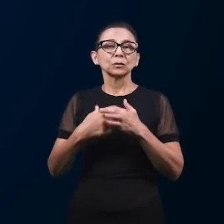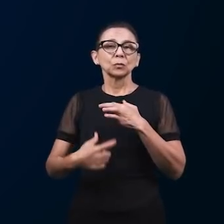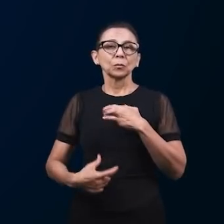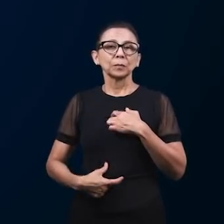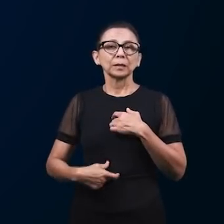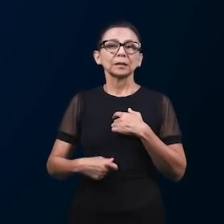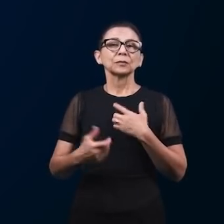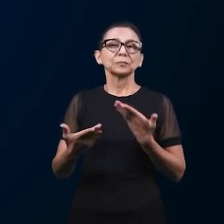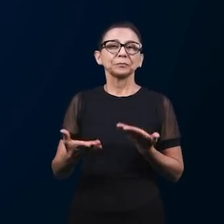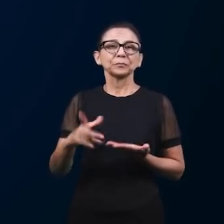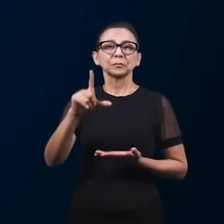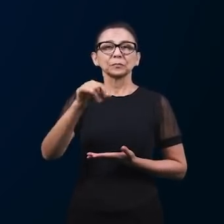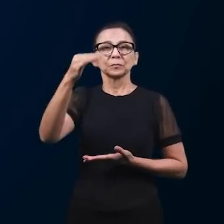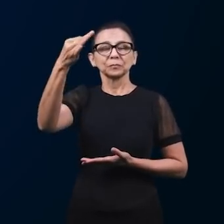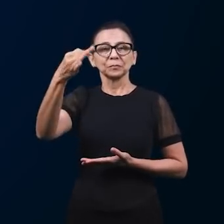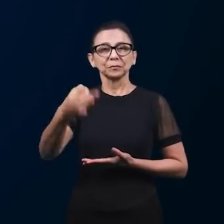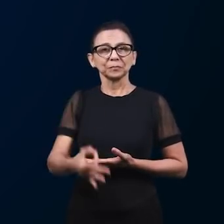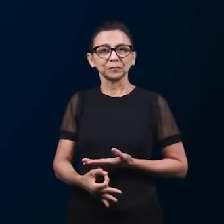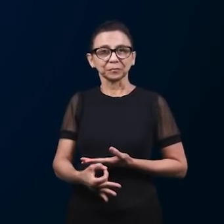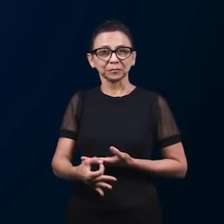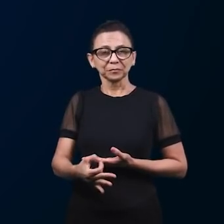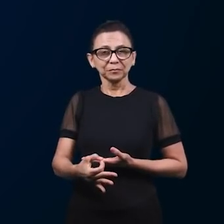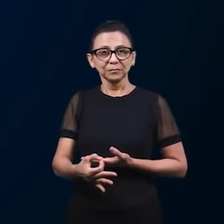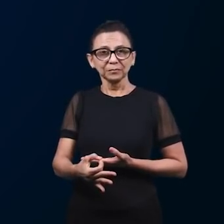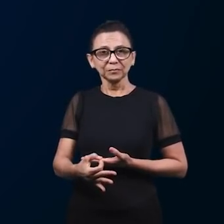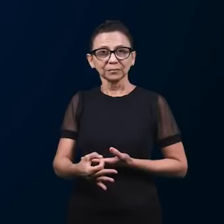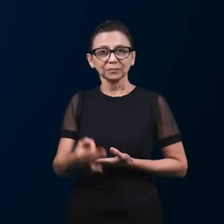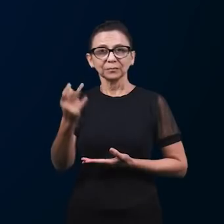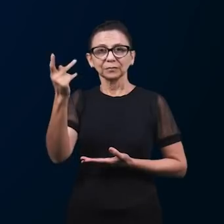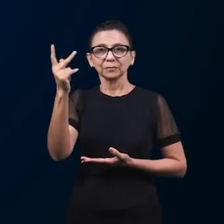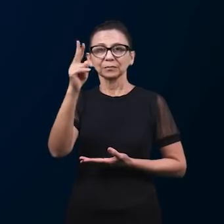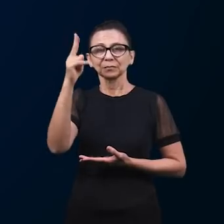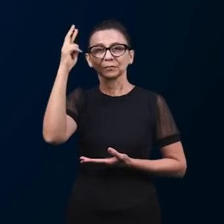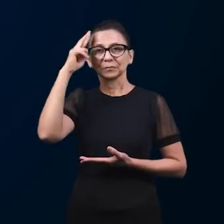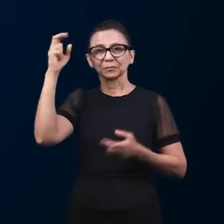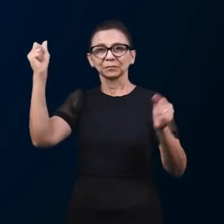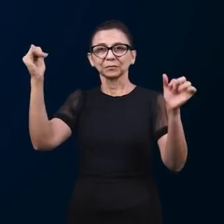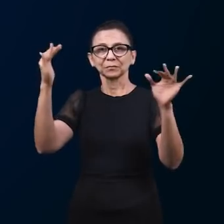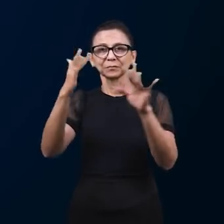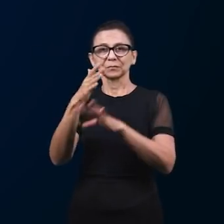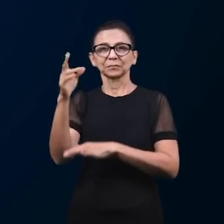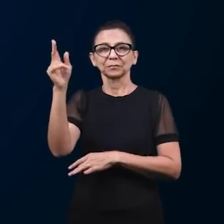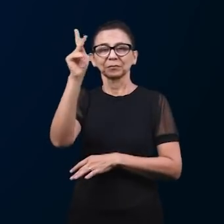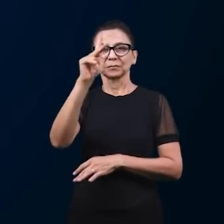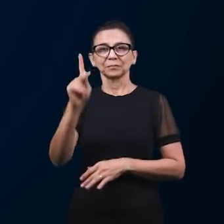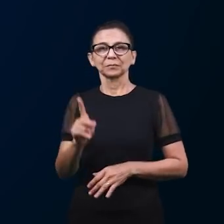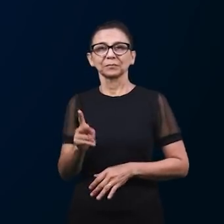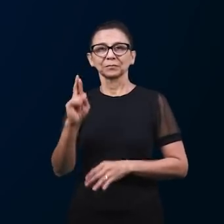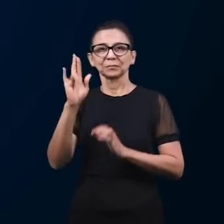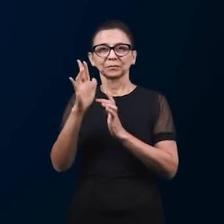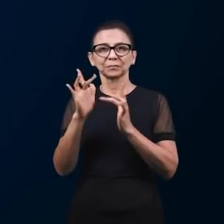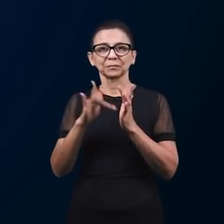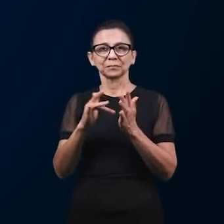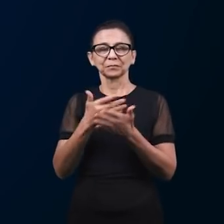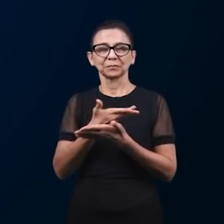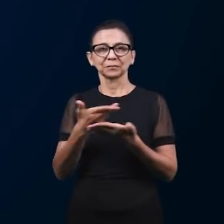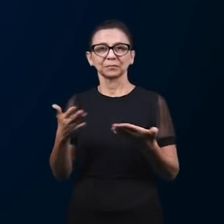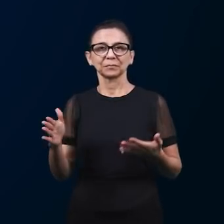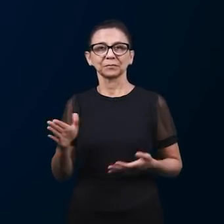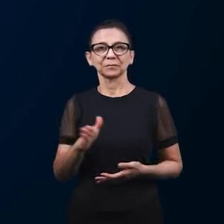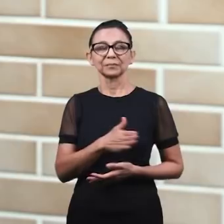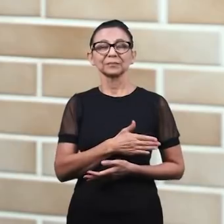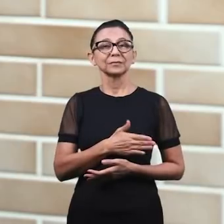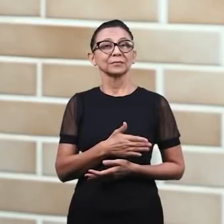o nome do Senhor foi glorificado. Fica aqui esse pequeno testemunho, a todos a paz do Senhor